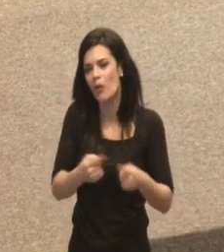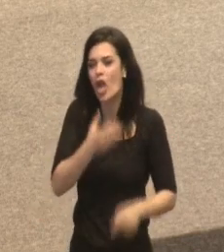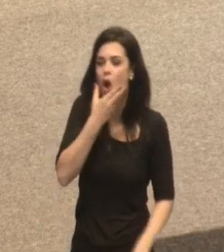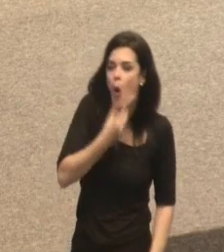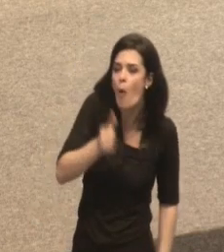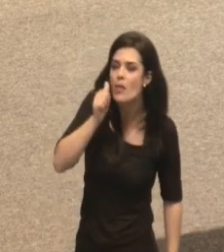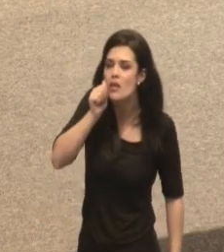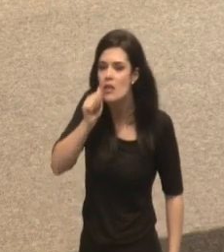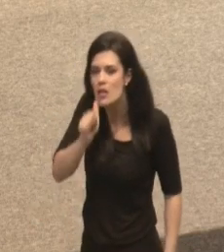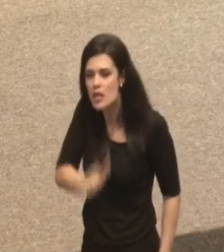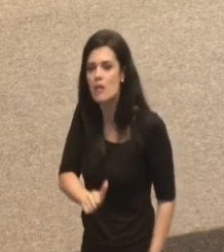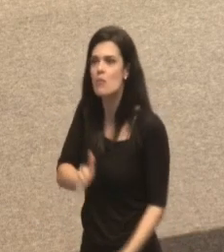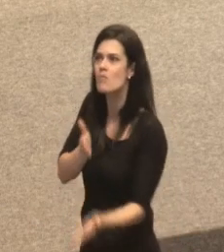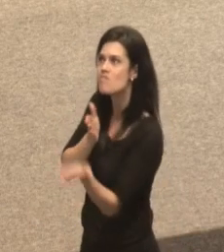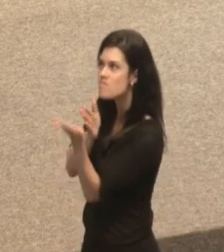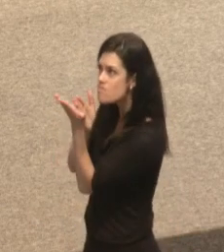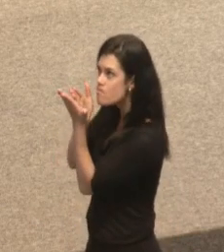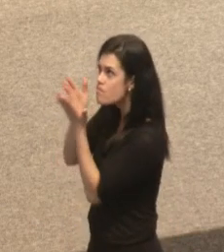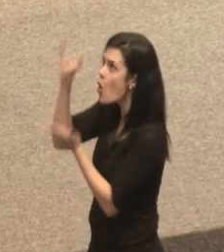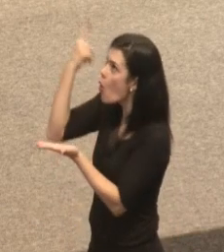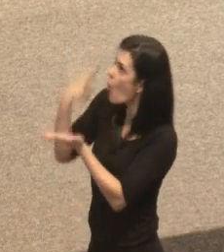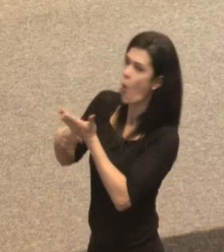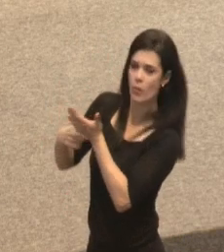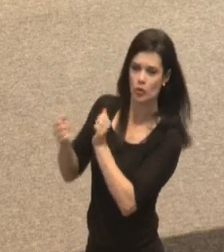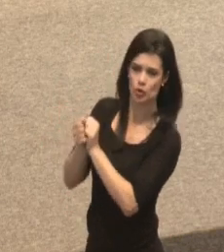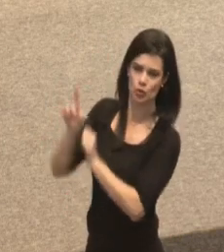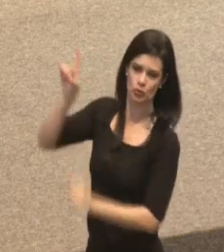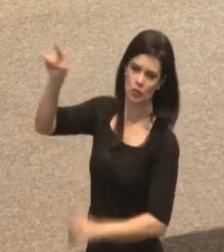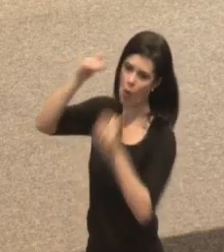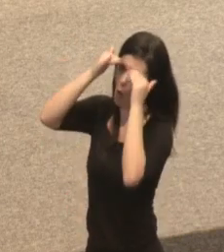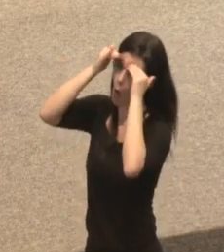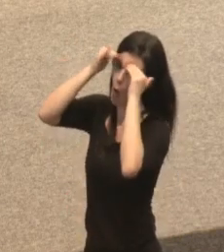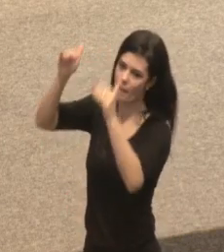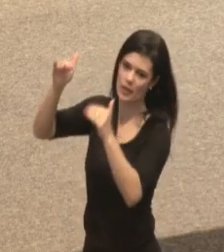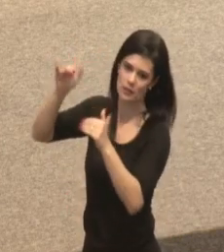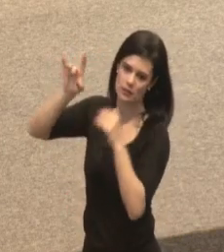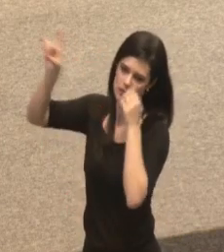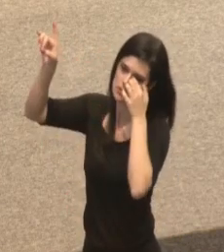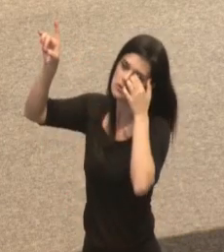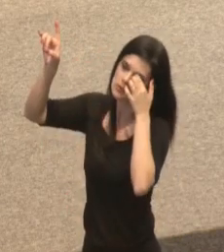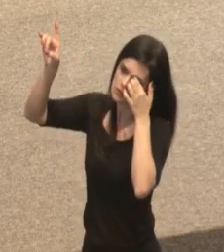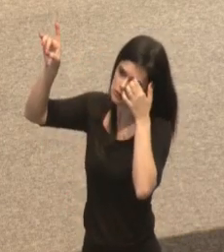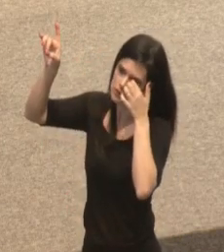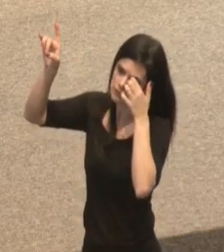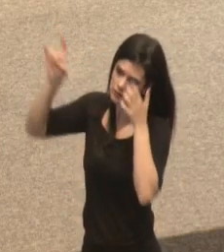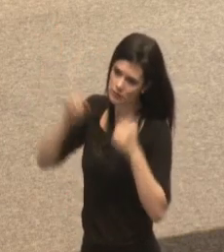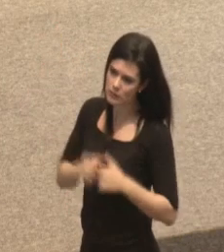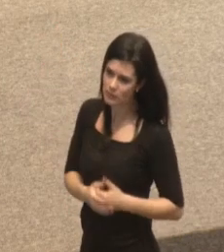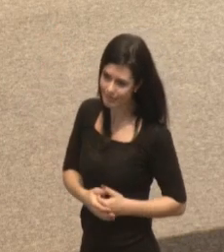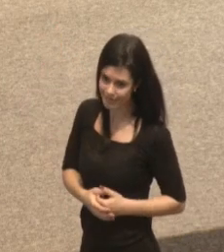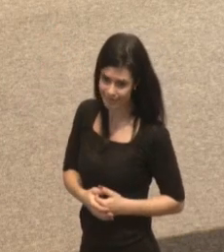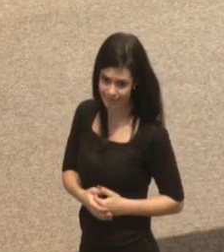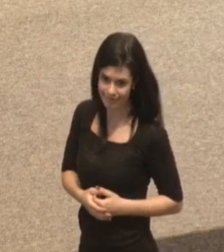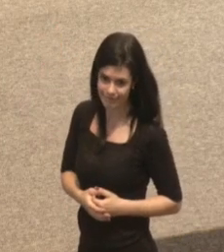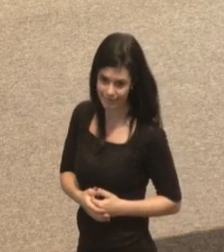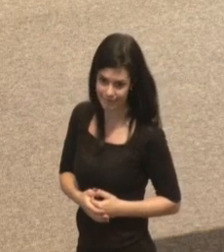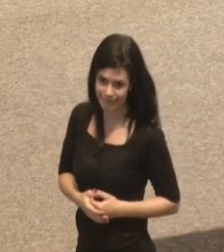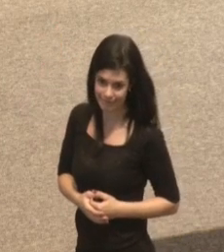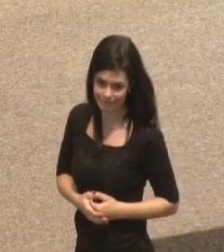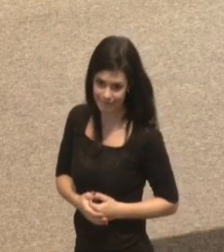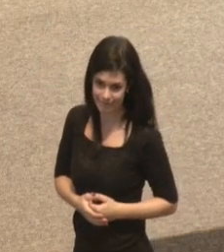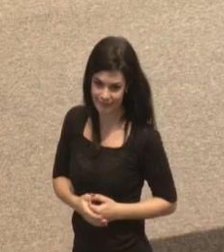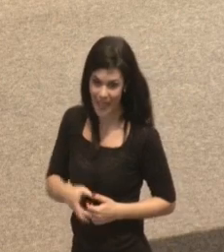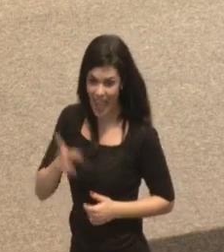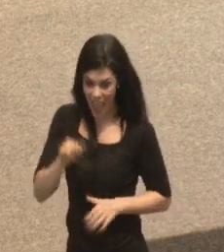são fiéis à missão, são fiéis e obedientes ao mover de Deus na sua vida. Essa é a nossa